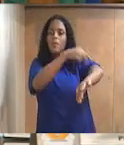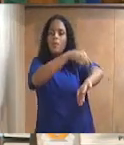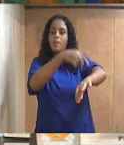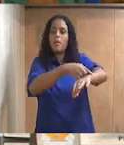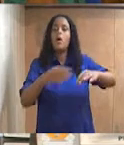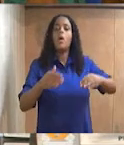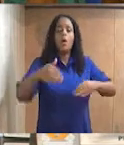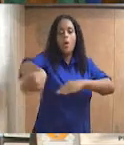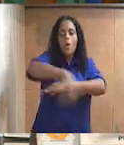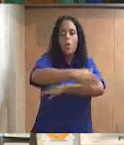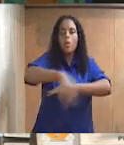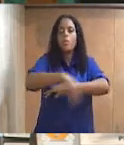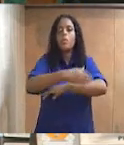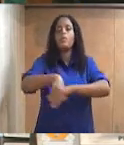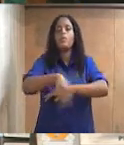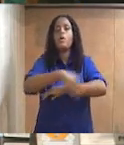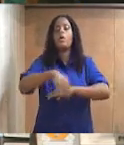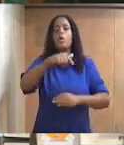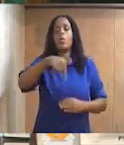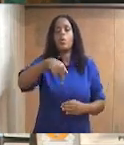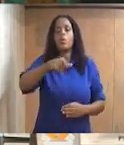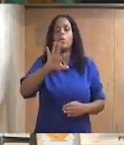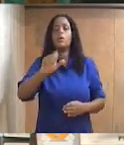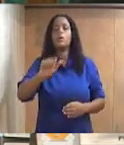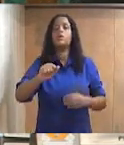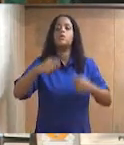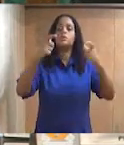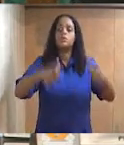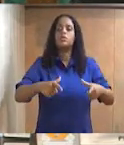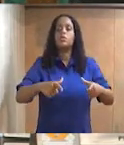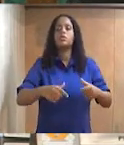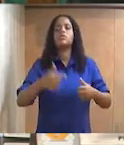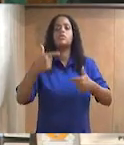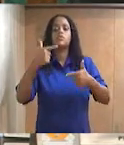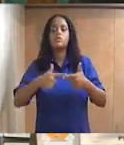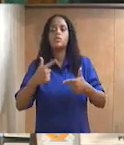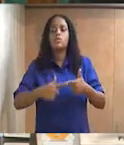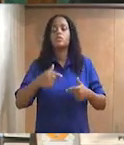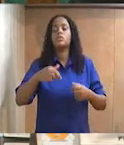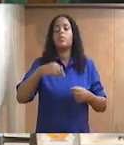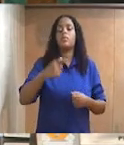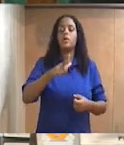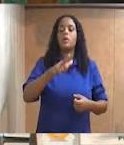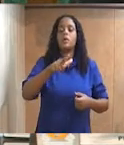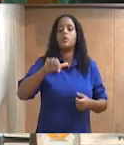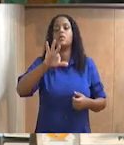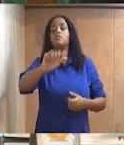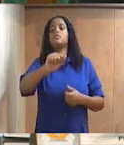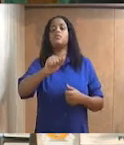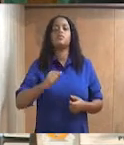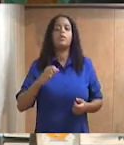rua República do Equador, no bairro Parque Eldorado, segundo distrito desse município. Indicação número